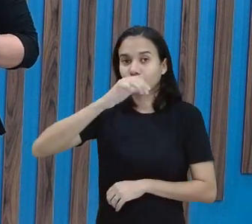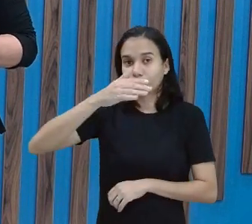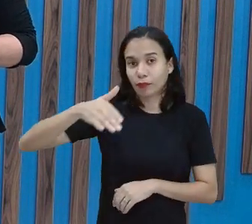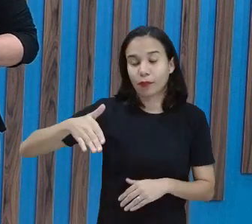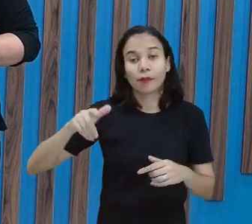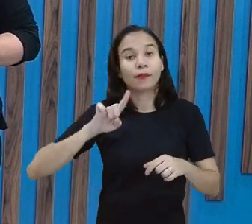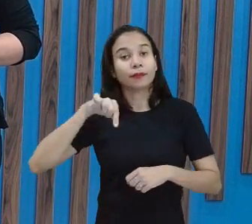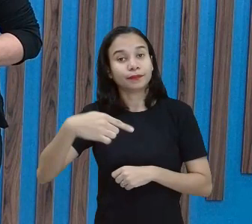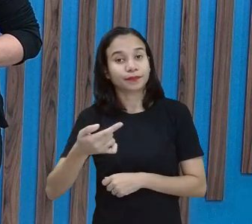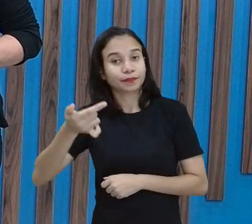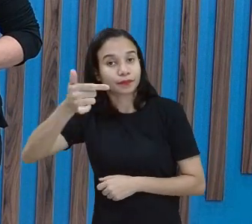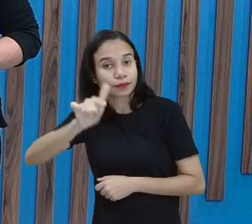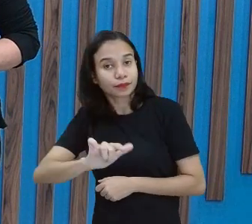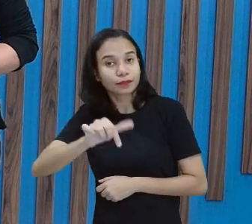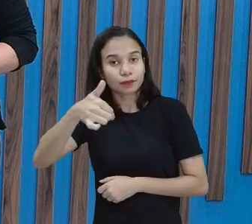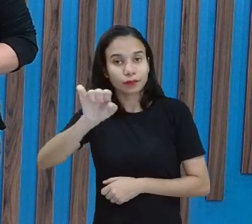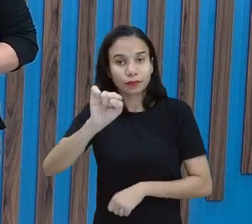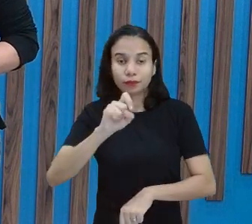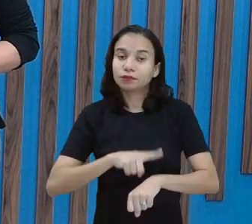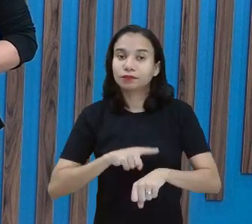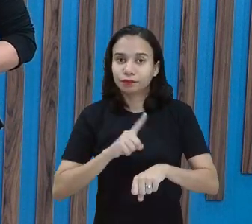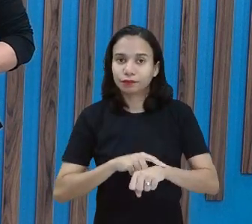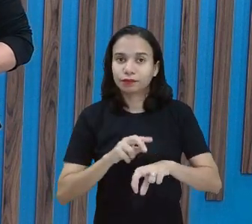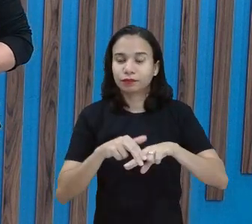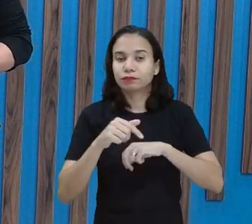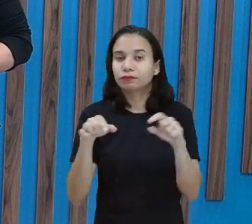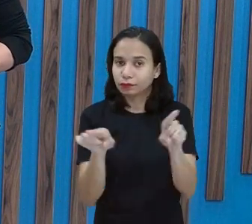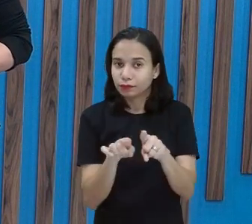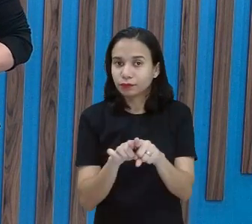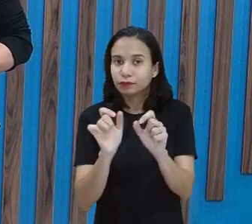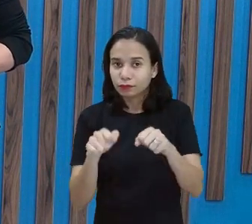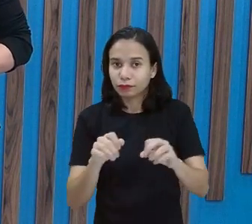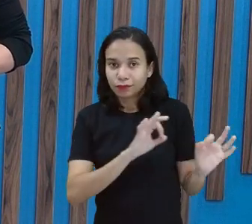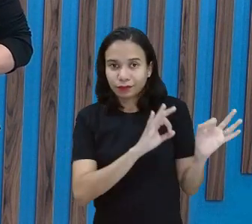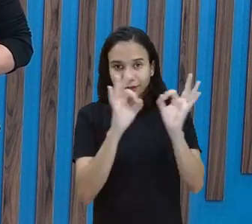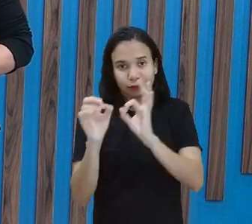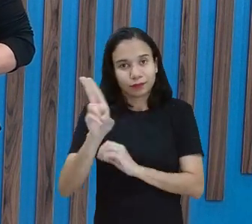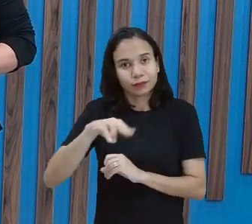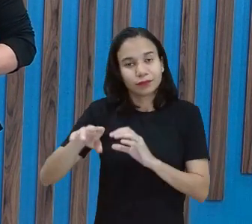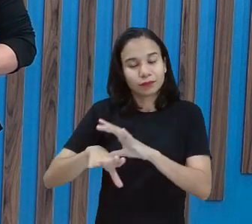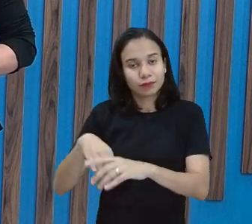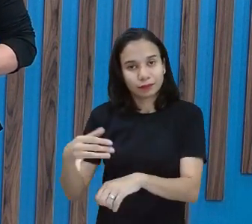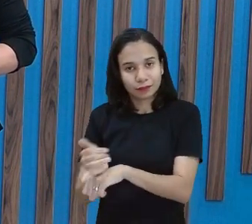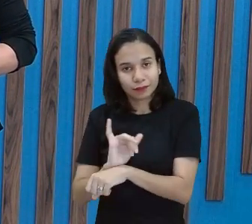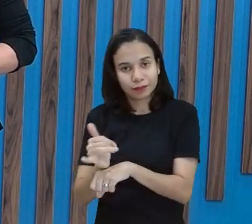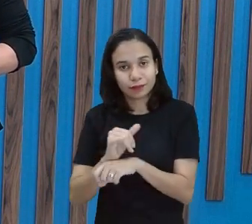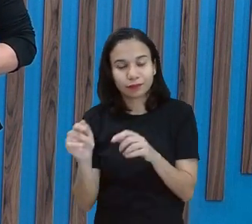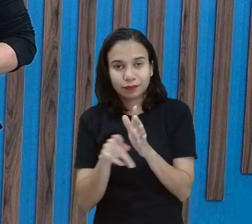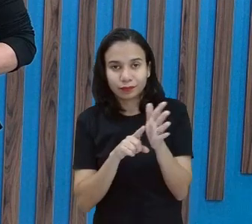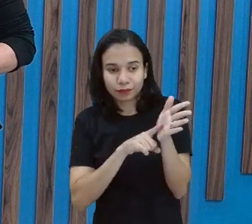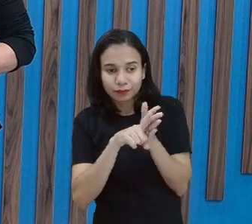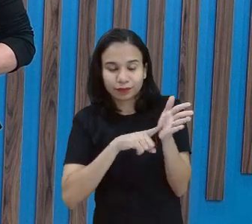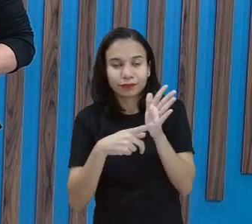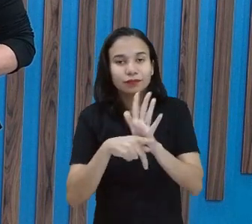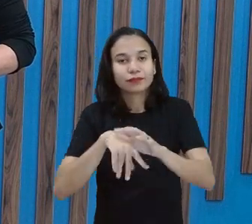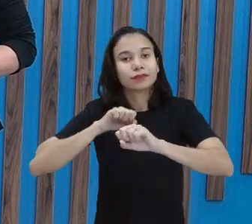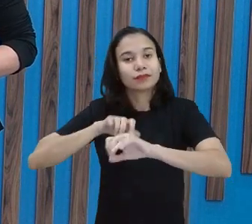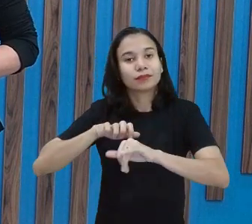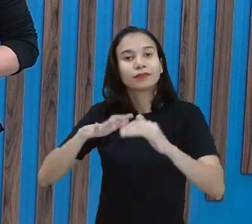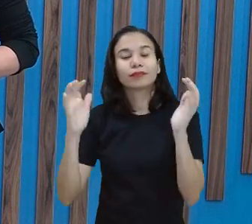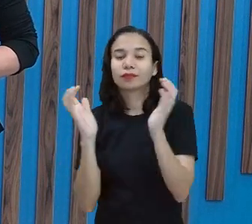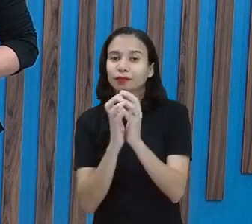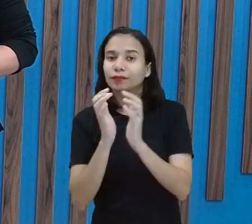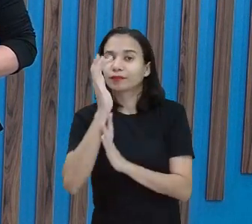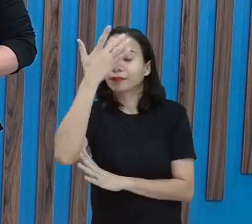e tem a reprise às 18 horas. Você também pode assistir pelo YouTube. Digita lá na lupa, Educa Recife. Você